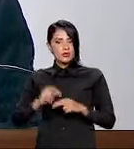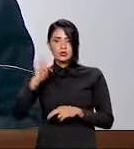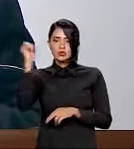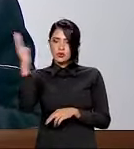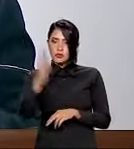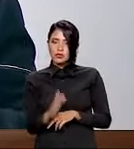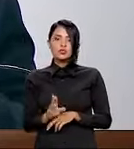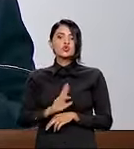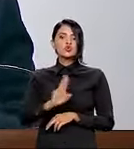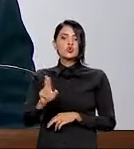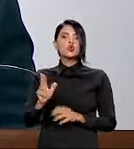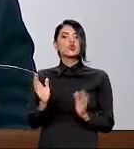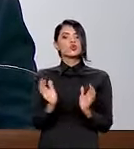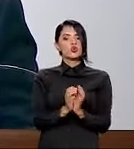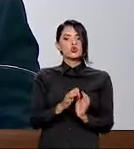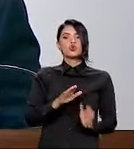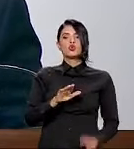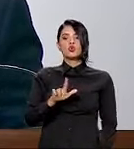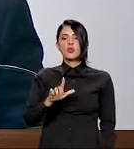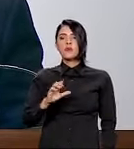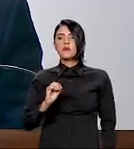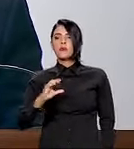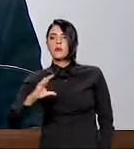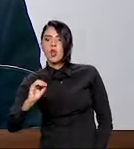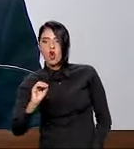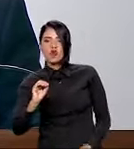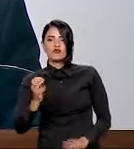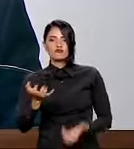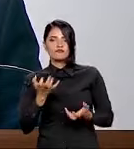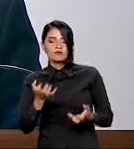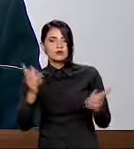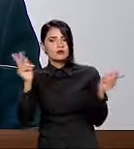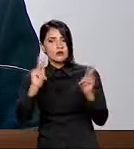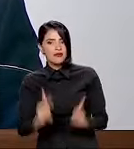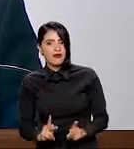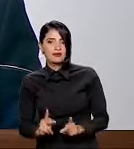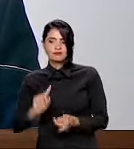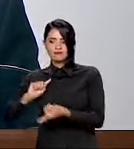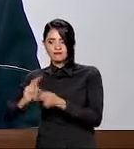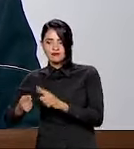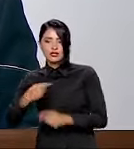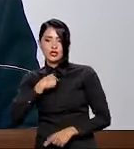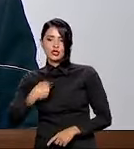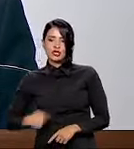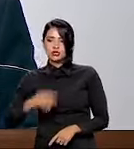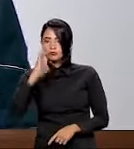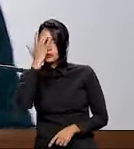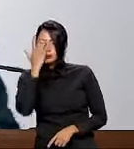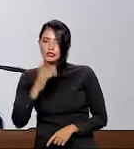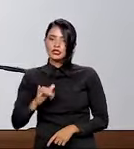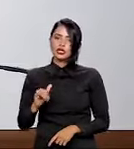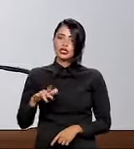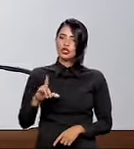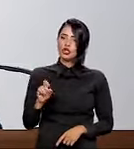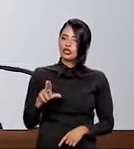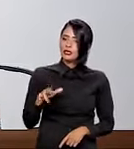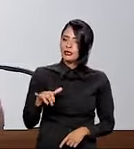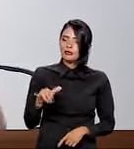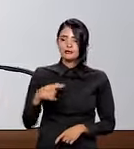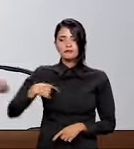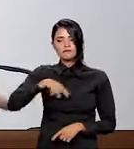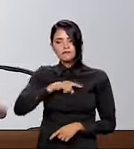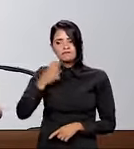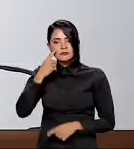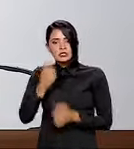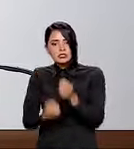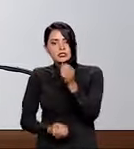está no chamado bloco que quer paz, por isso é que o Brasil tem discutido com a China, com a Índia, com a Indonésia, para ver se a gente